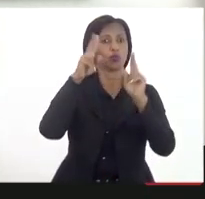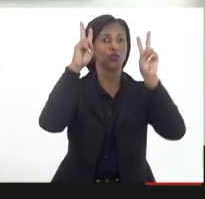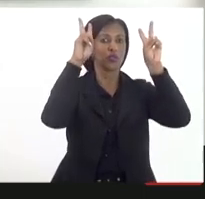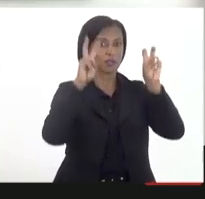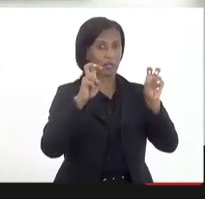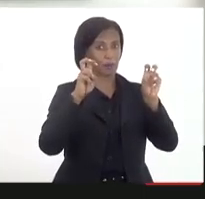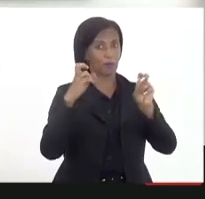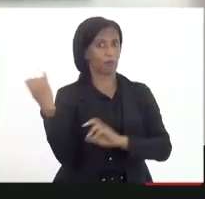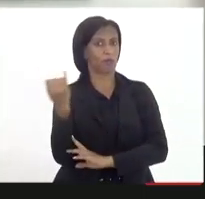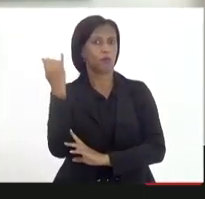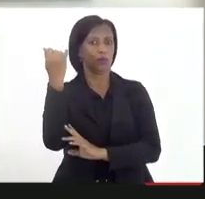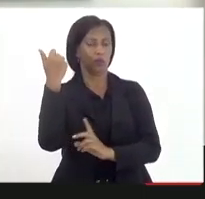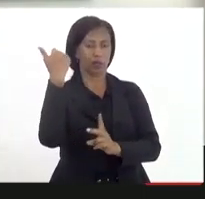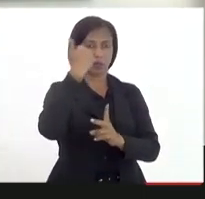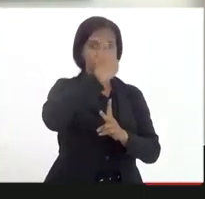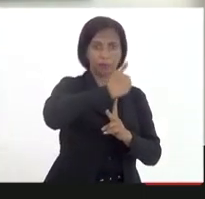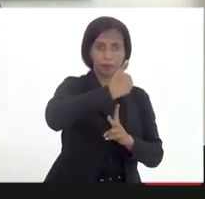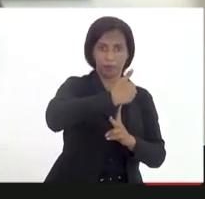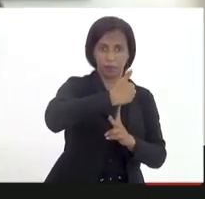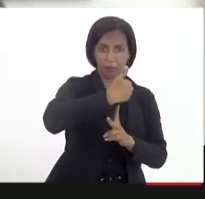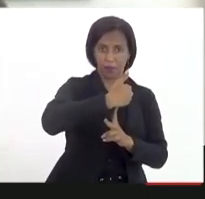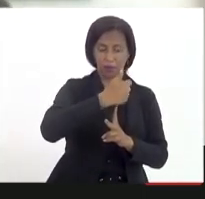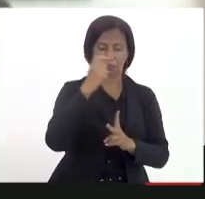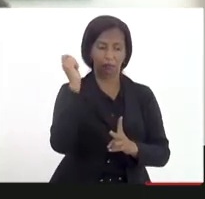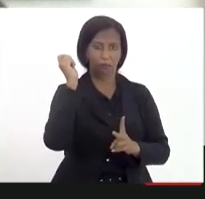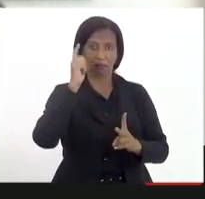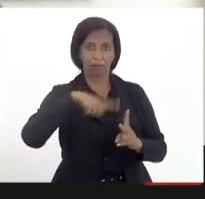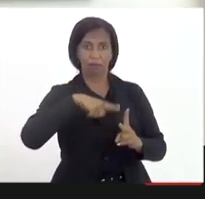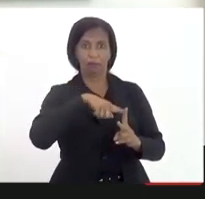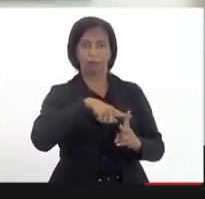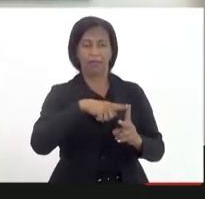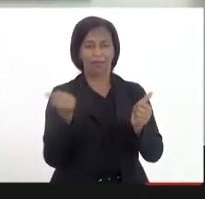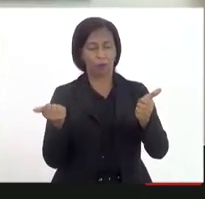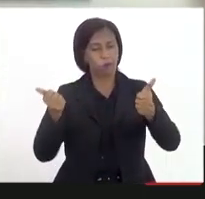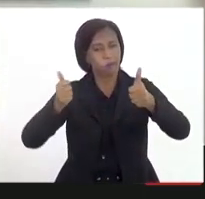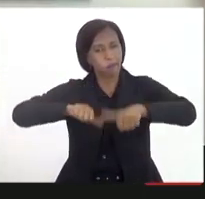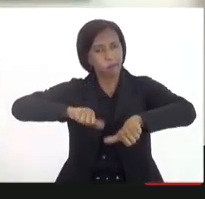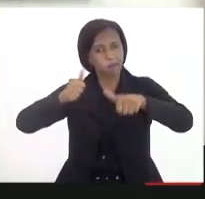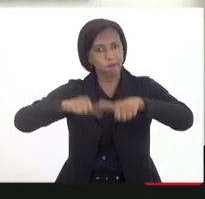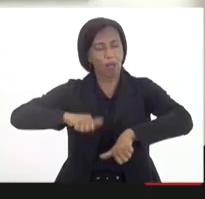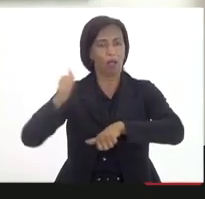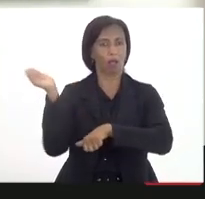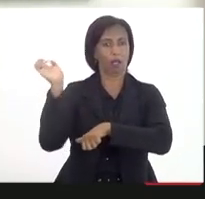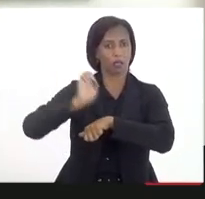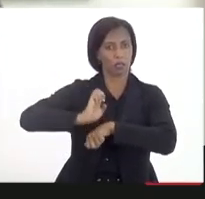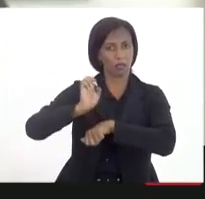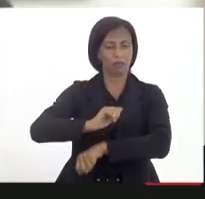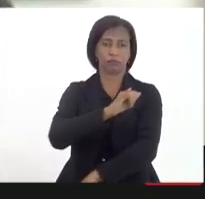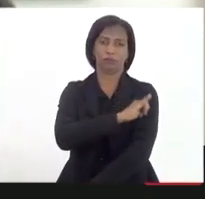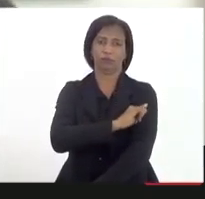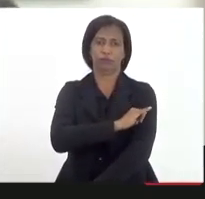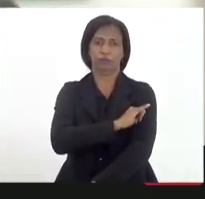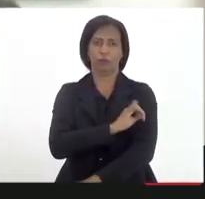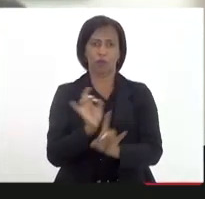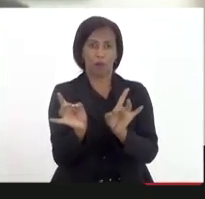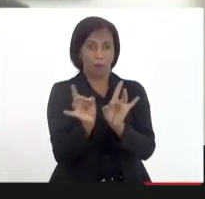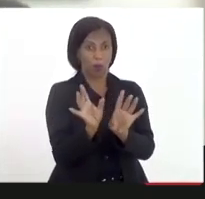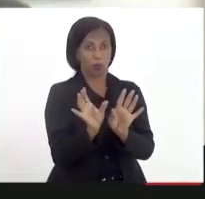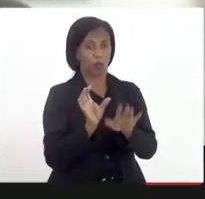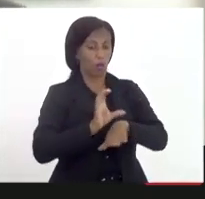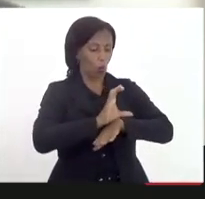primeiro é a eventual possibilidade de adequação do Estado do Rio de Janeiro ao disposto